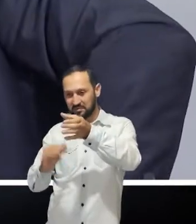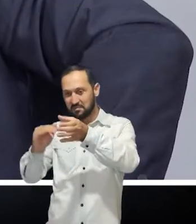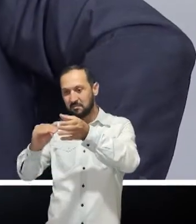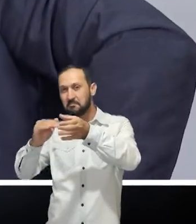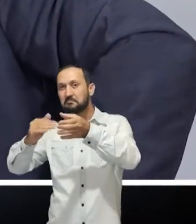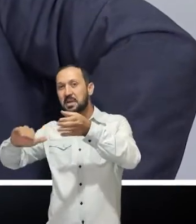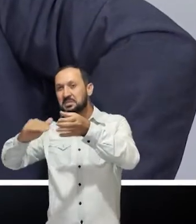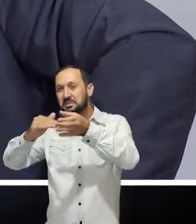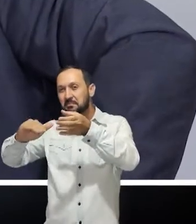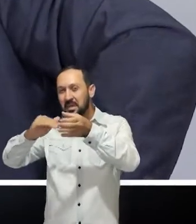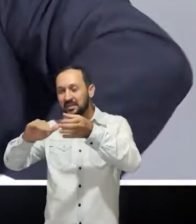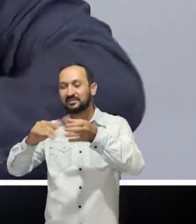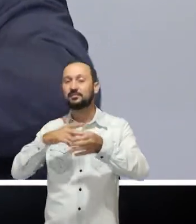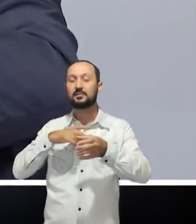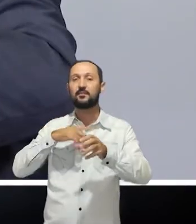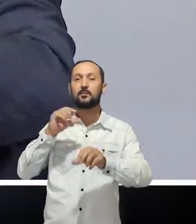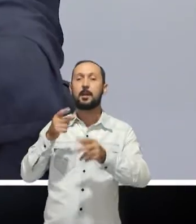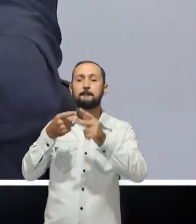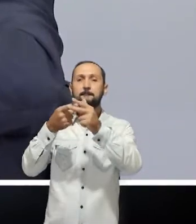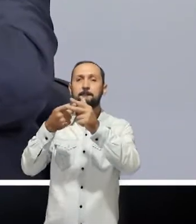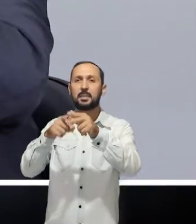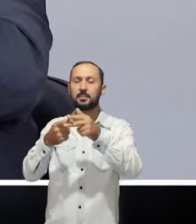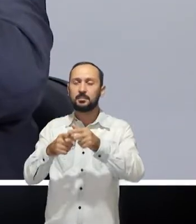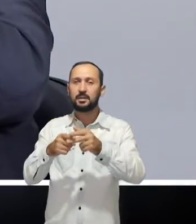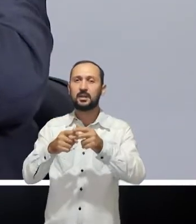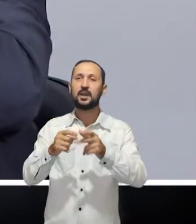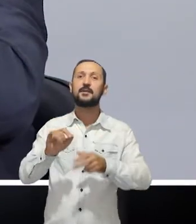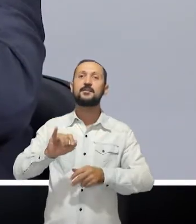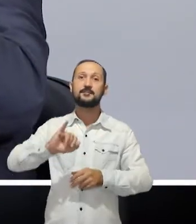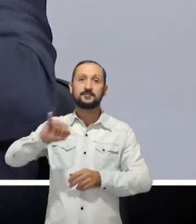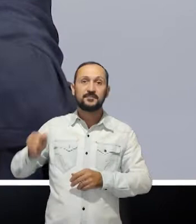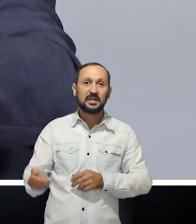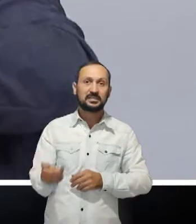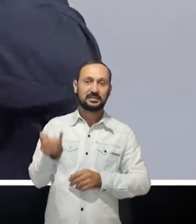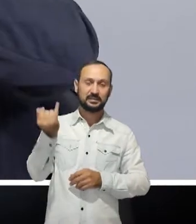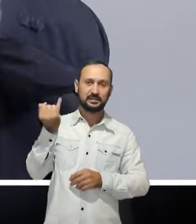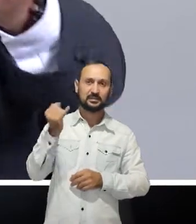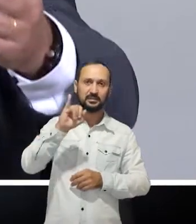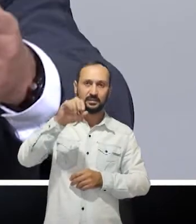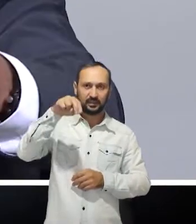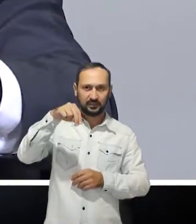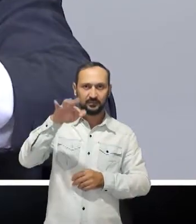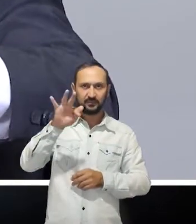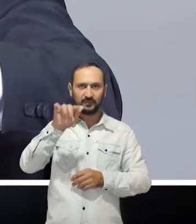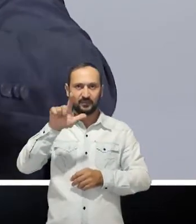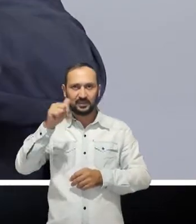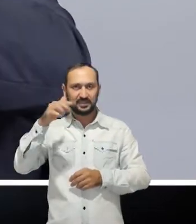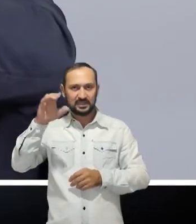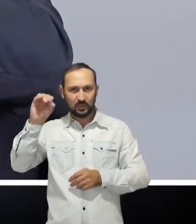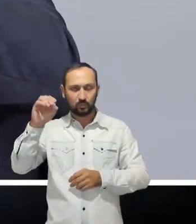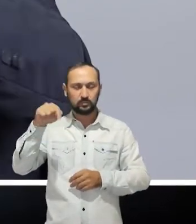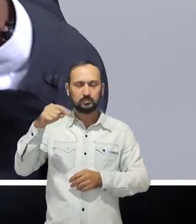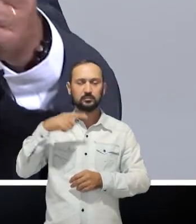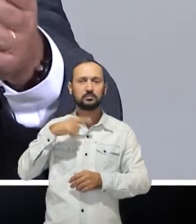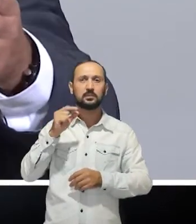Houve uma correção pela inflação, que há muitos anos, há décadas, na verdade, a